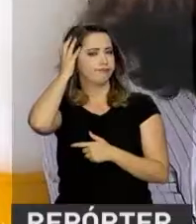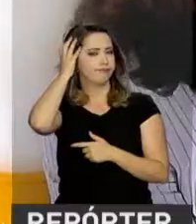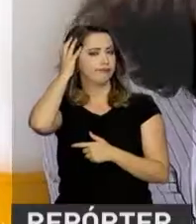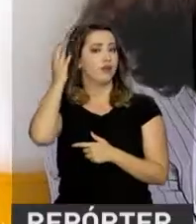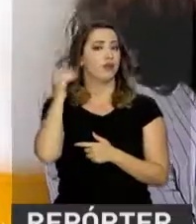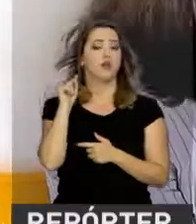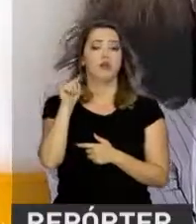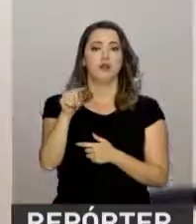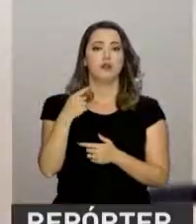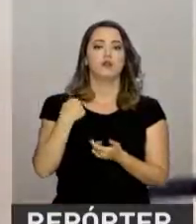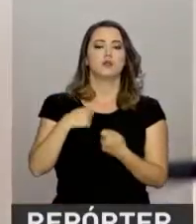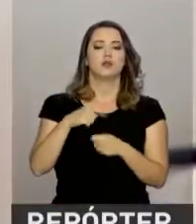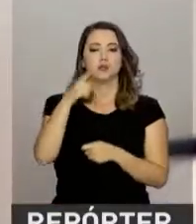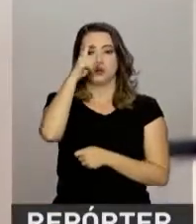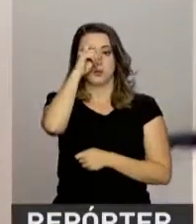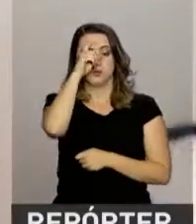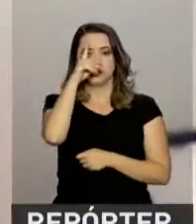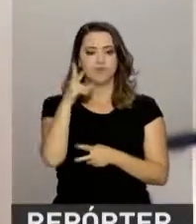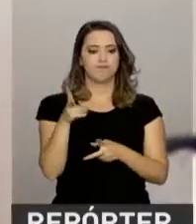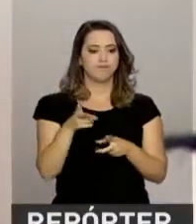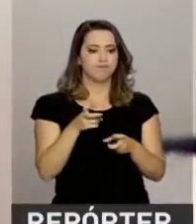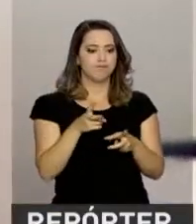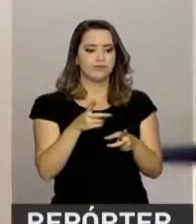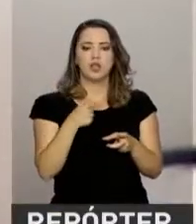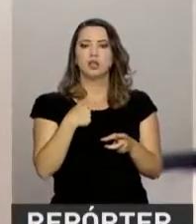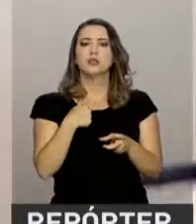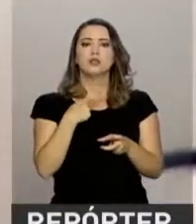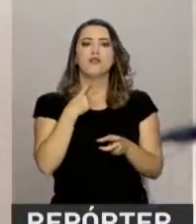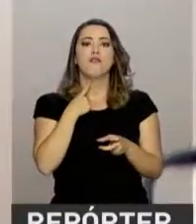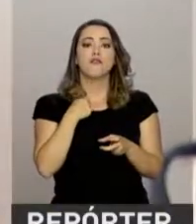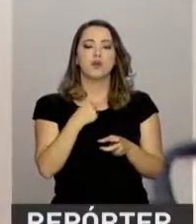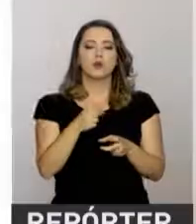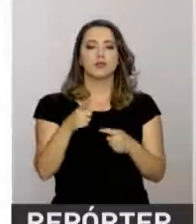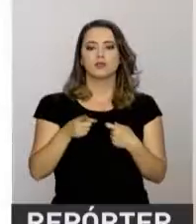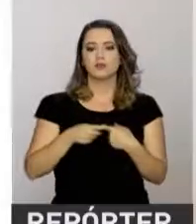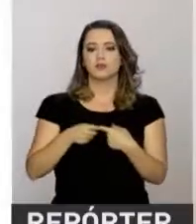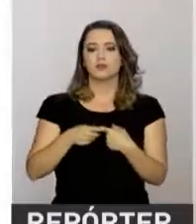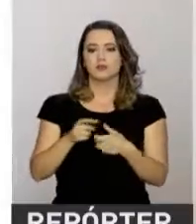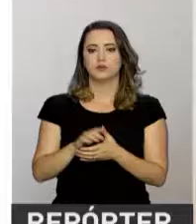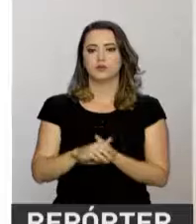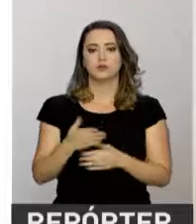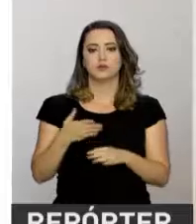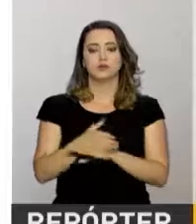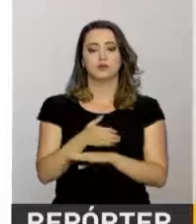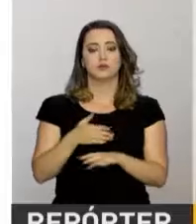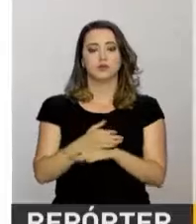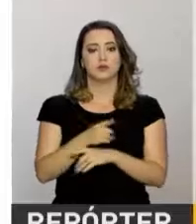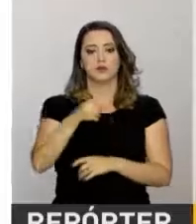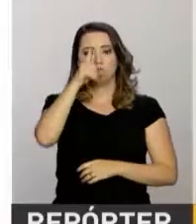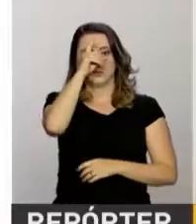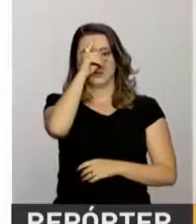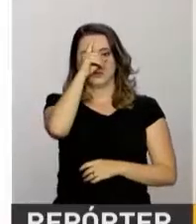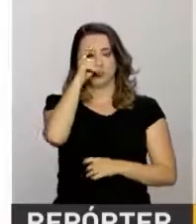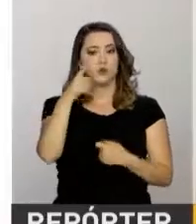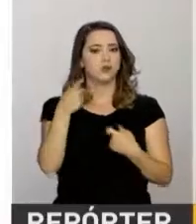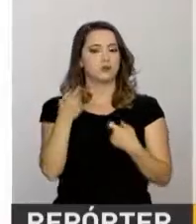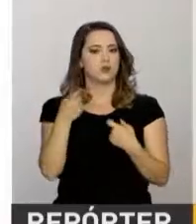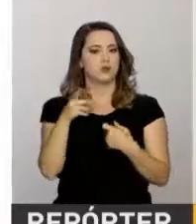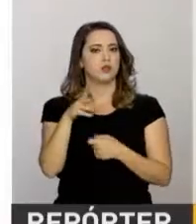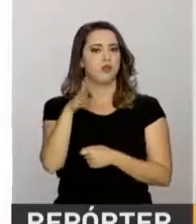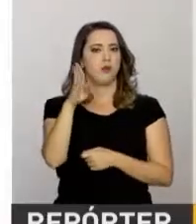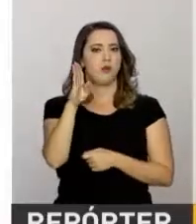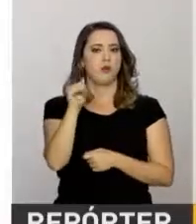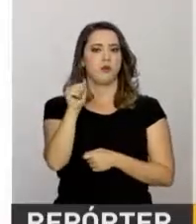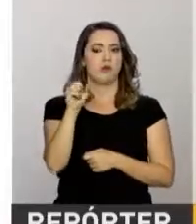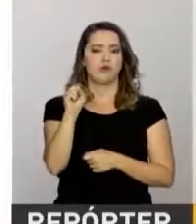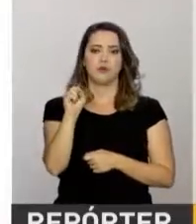de tratamento no hospital, o que despertou na jovem a vontade de ser médica. Ela ficou no hospital de base e é um hospital